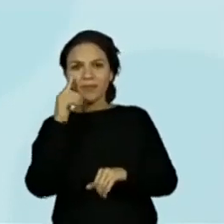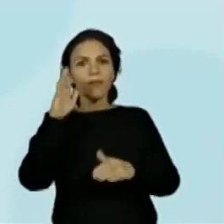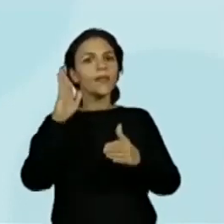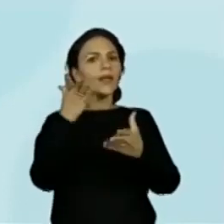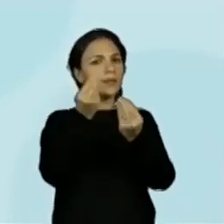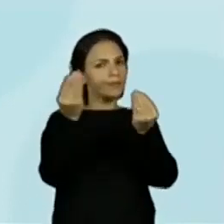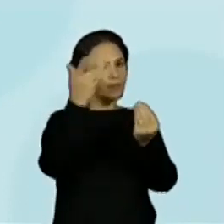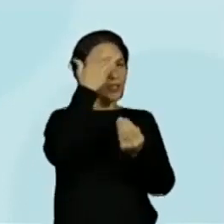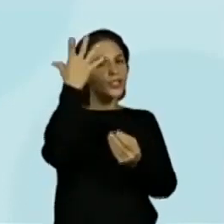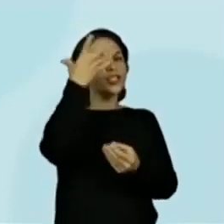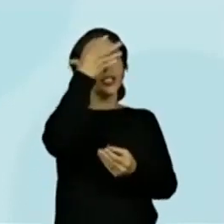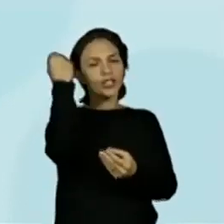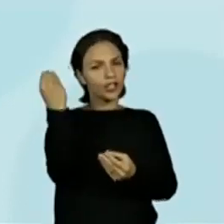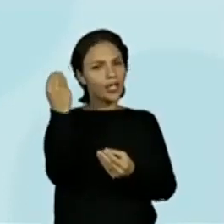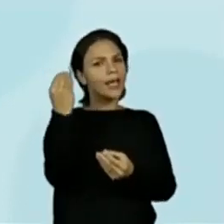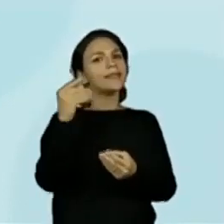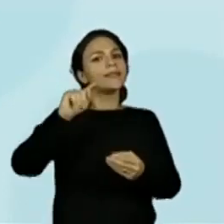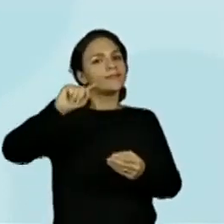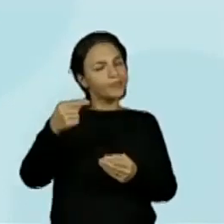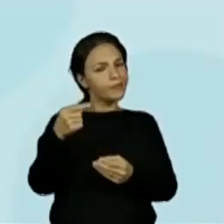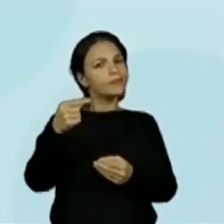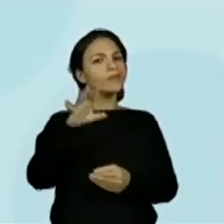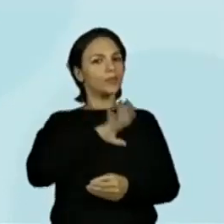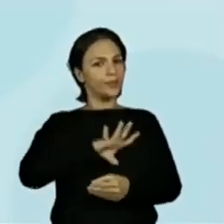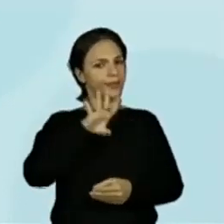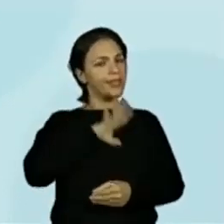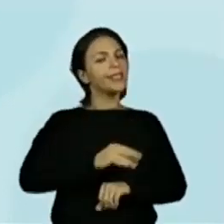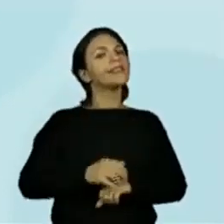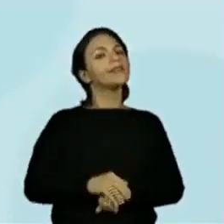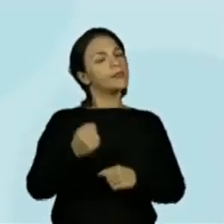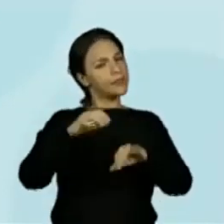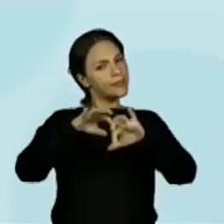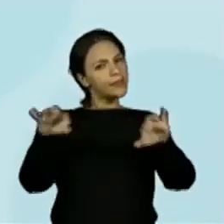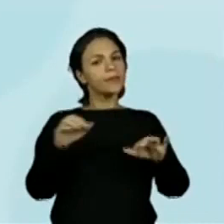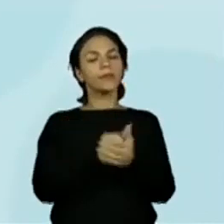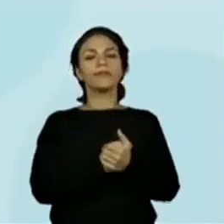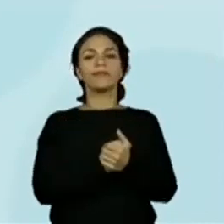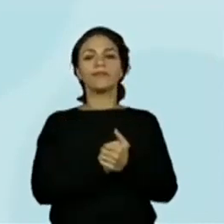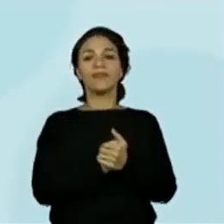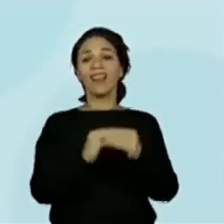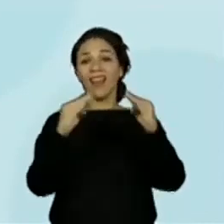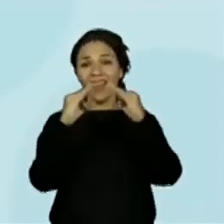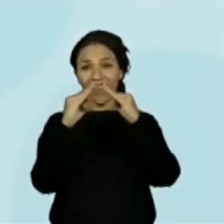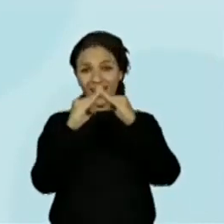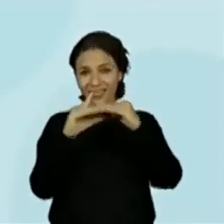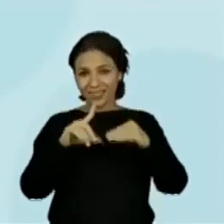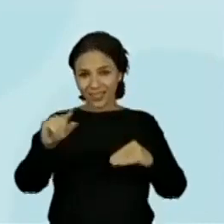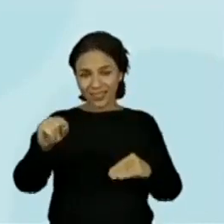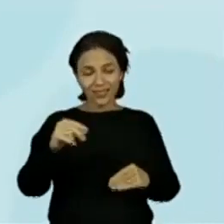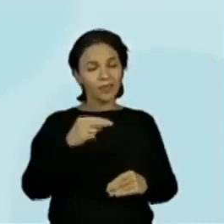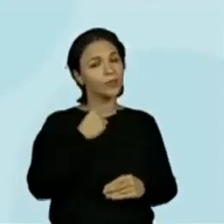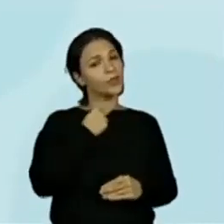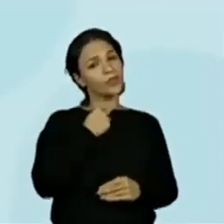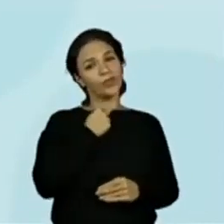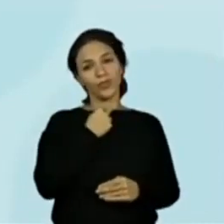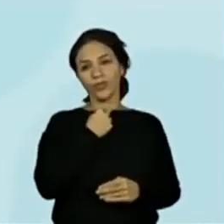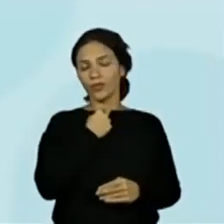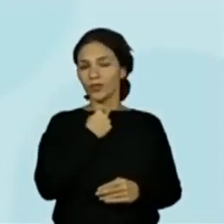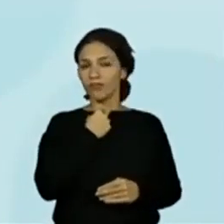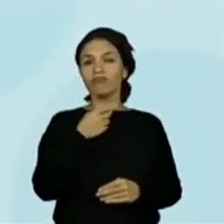colocar a vírgula, hein? Para separar as colocações. Não podemos sair de casa. Estamos